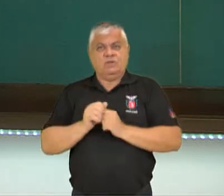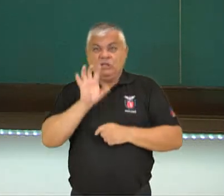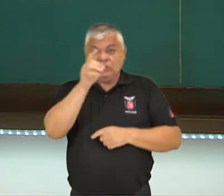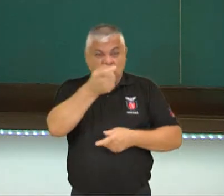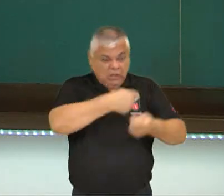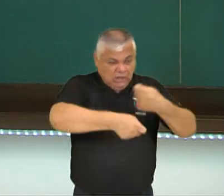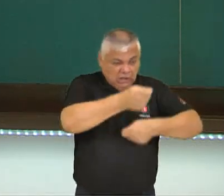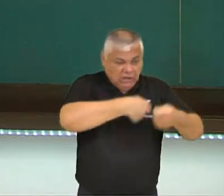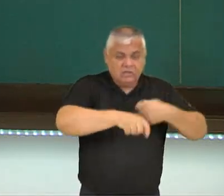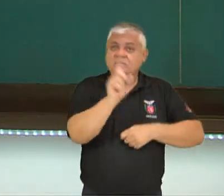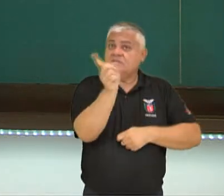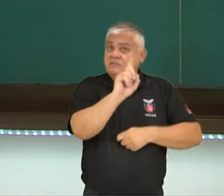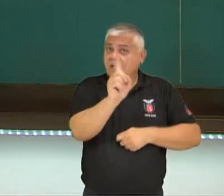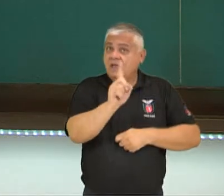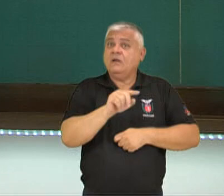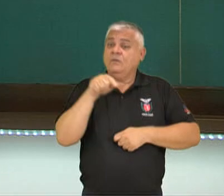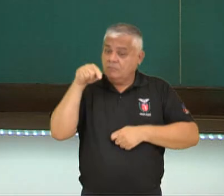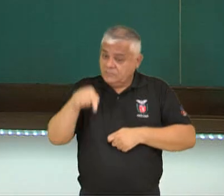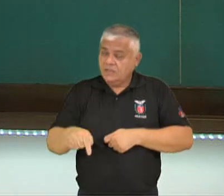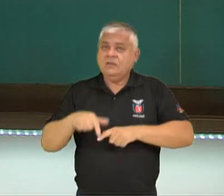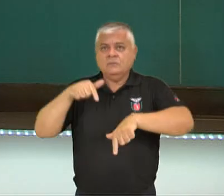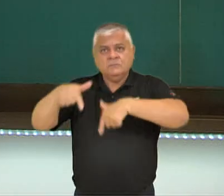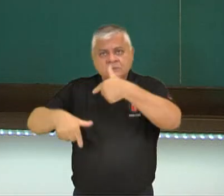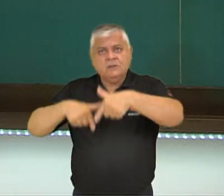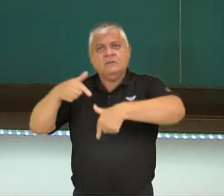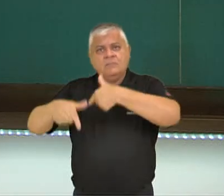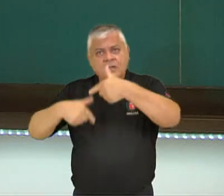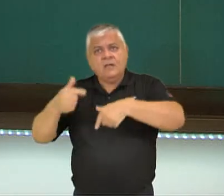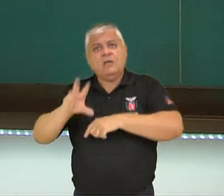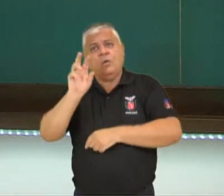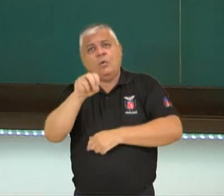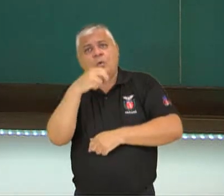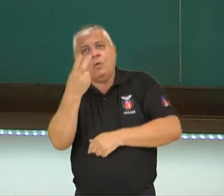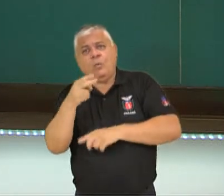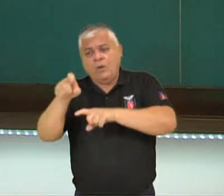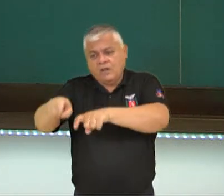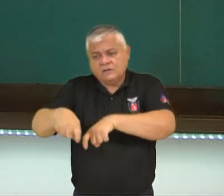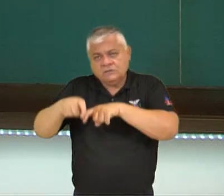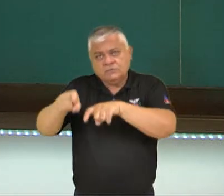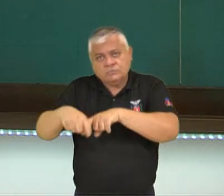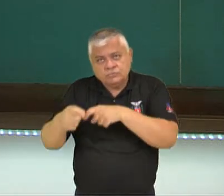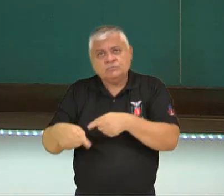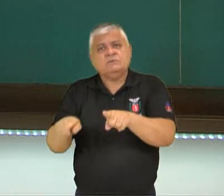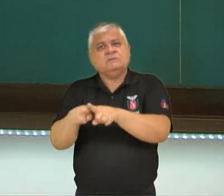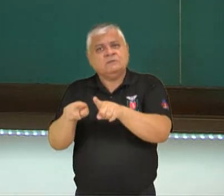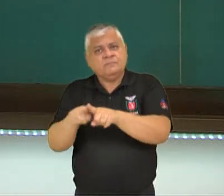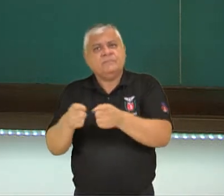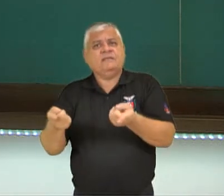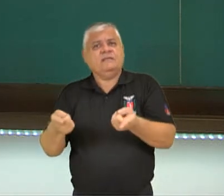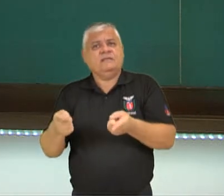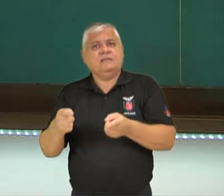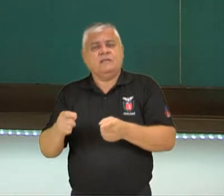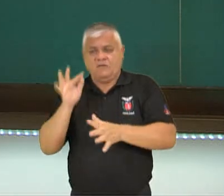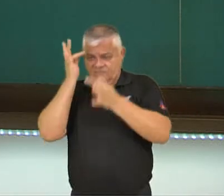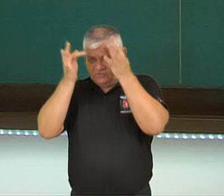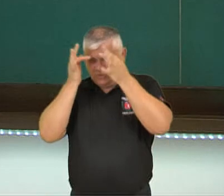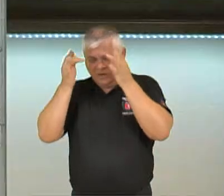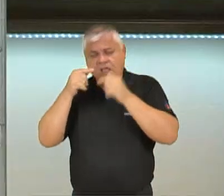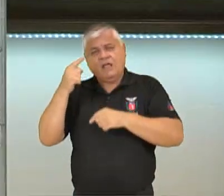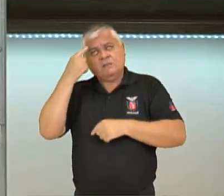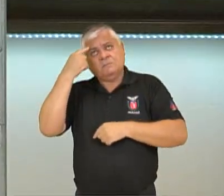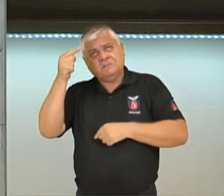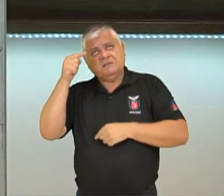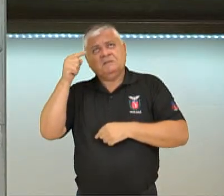os mercantilistas, ou a agricultura, como acreditavam os fisiocratas. Então,